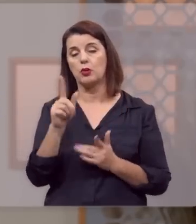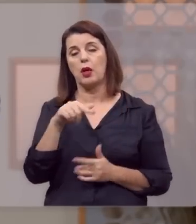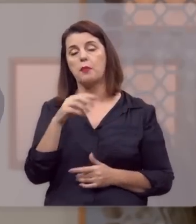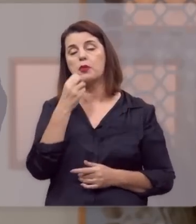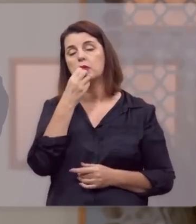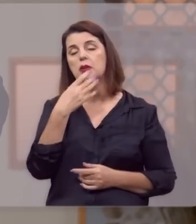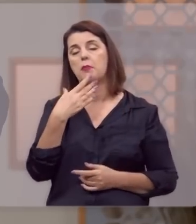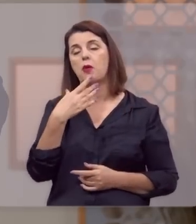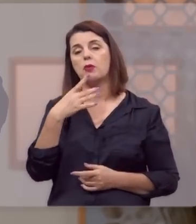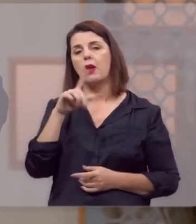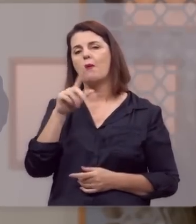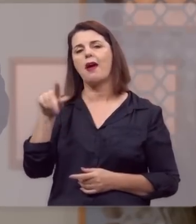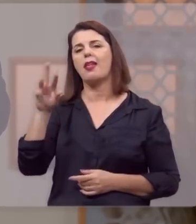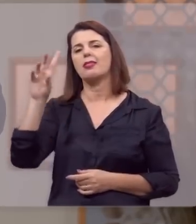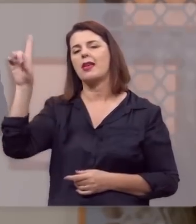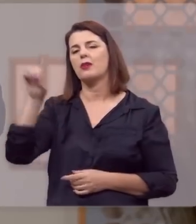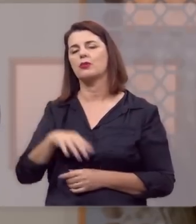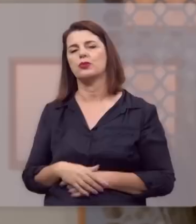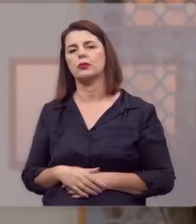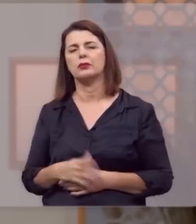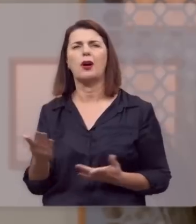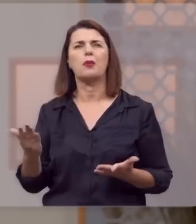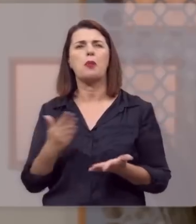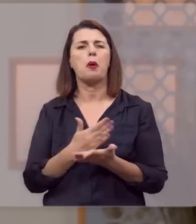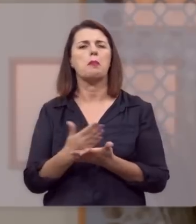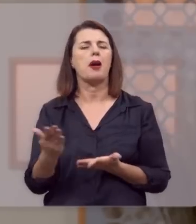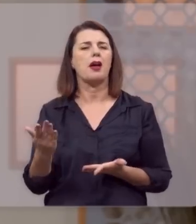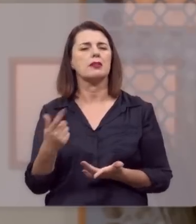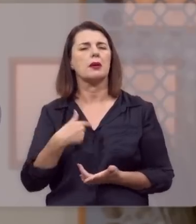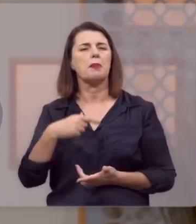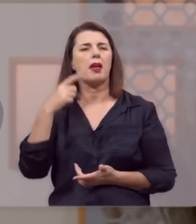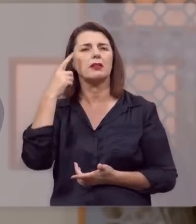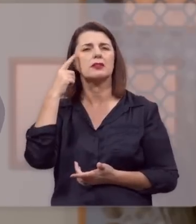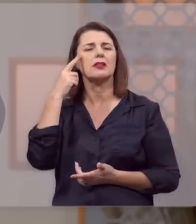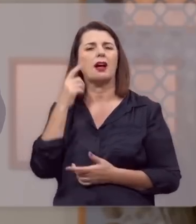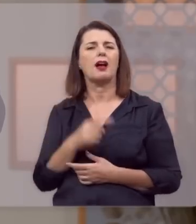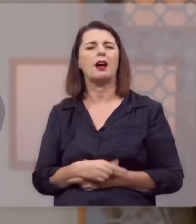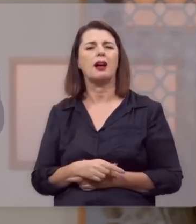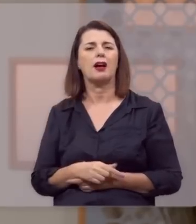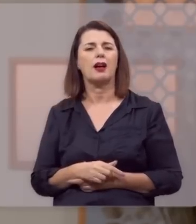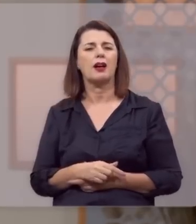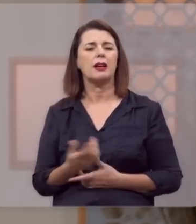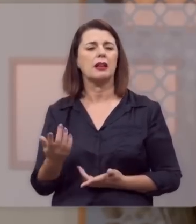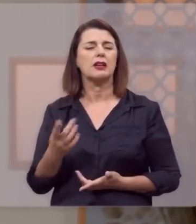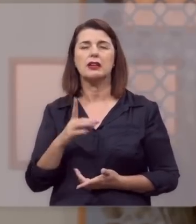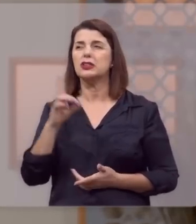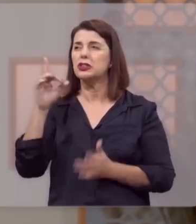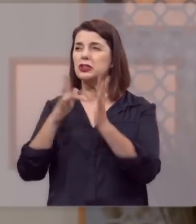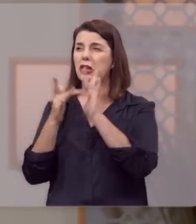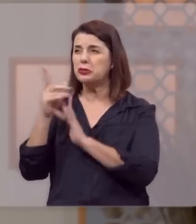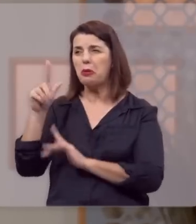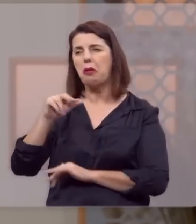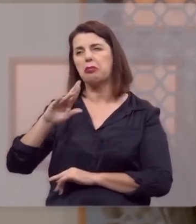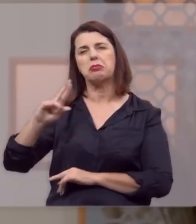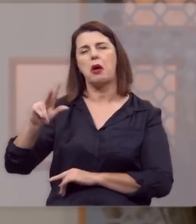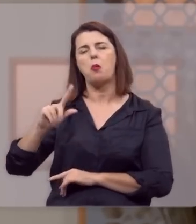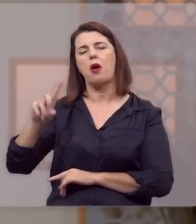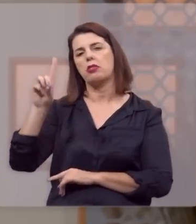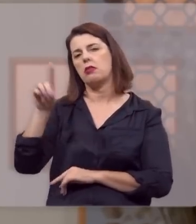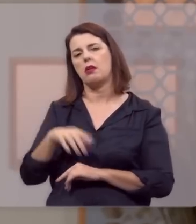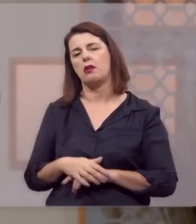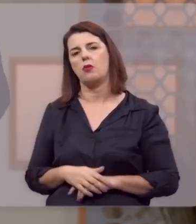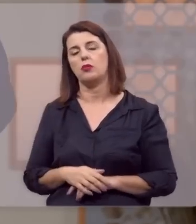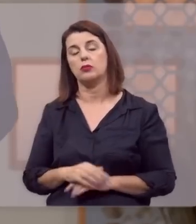podia ser Deus. Então começa a se negar, no final do primeiro século, a divindade de Cristo. E